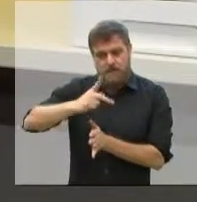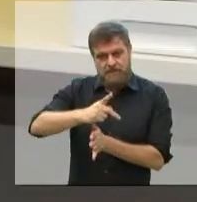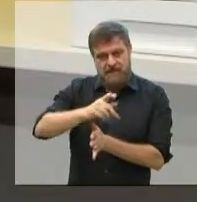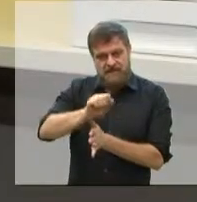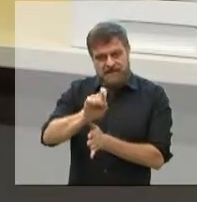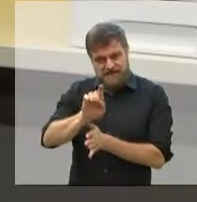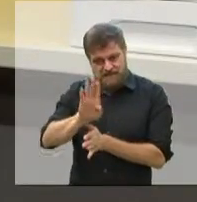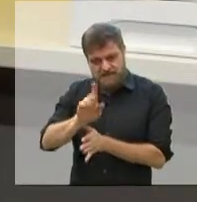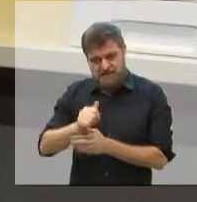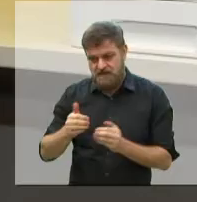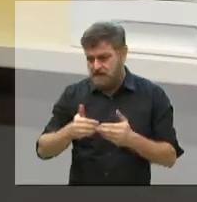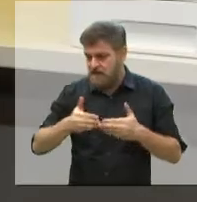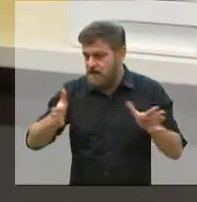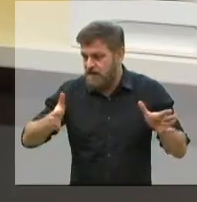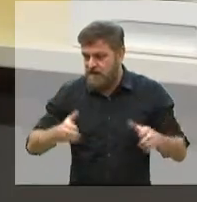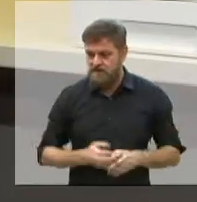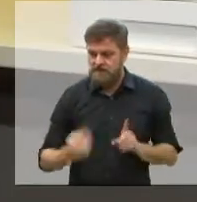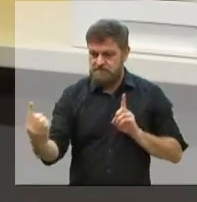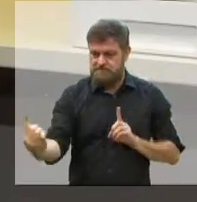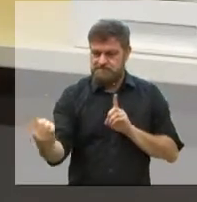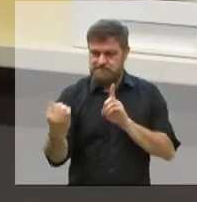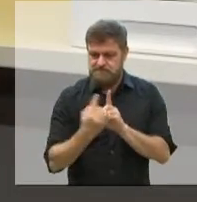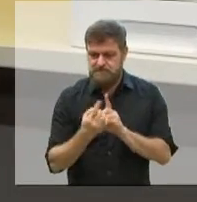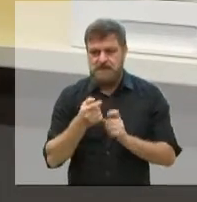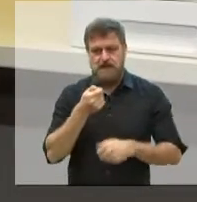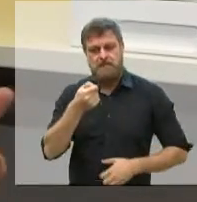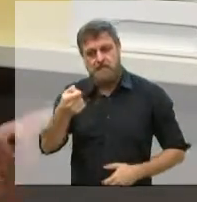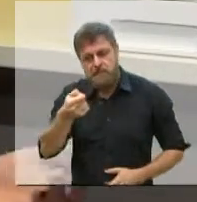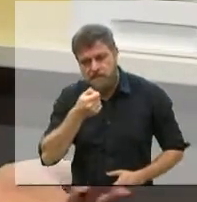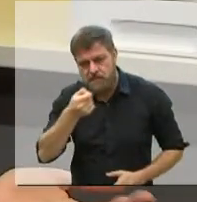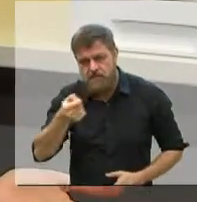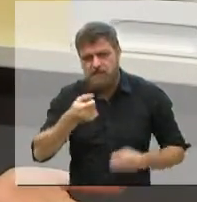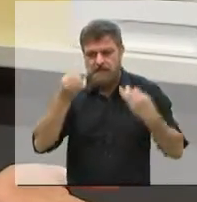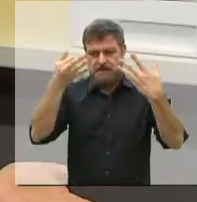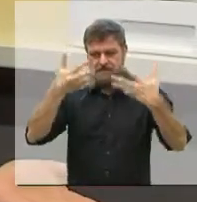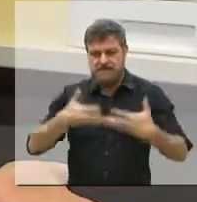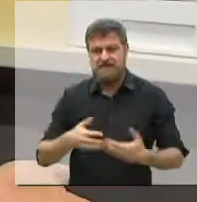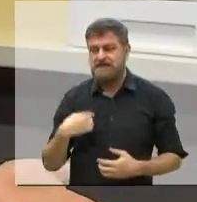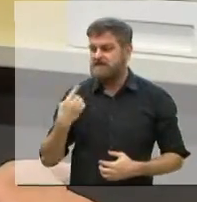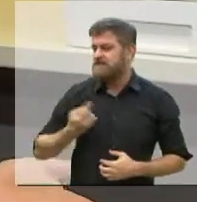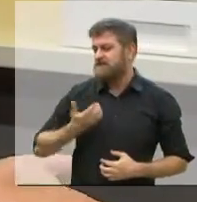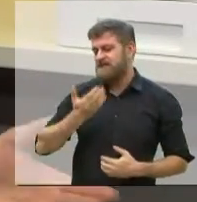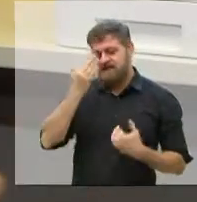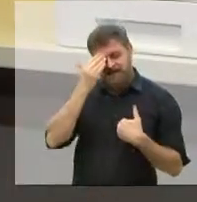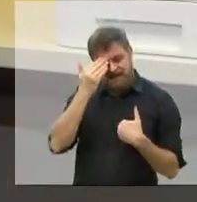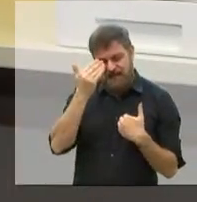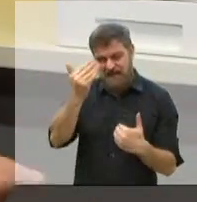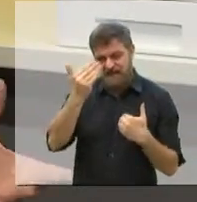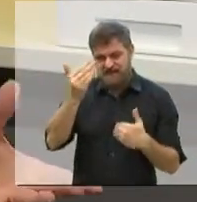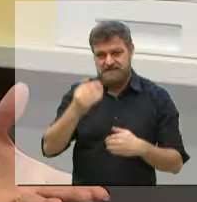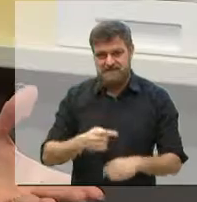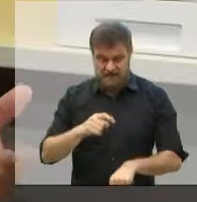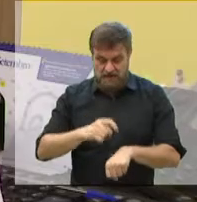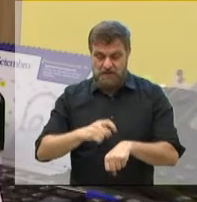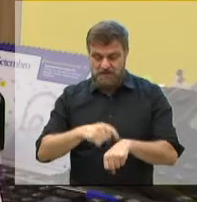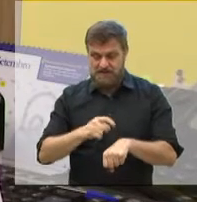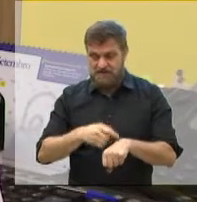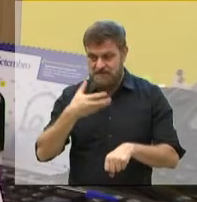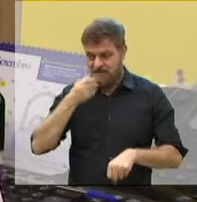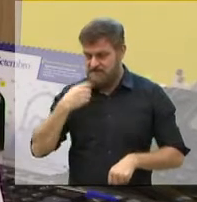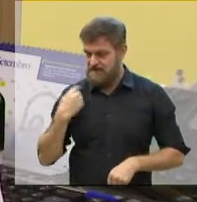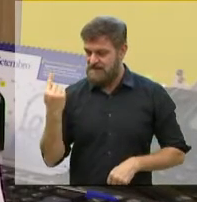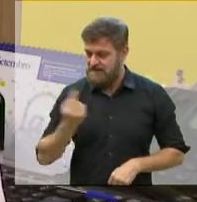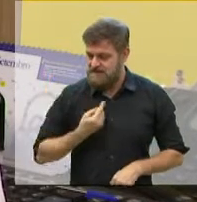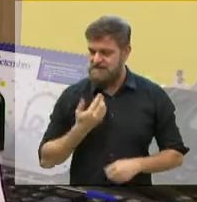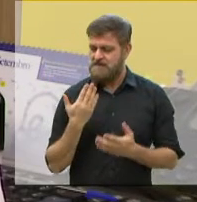PSDB e abriu aí as portas do gabinete para falar com a nossa equipe. Vereador, desde já eu queria agradecer ao senhor por disponibilizar esse tempo e receber a